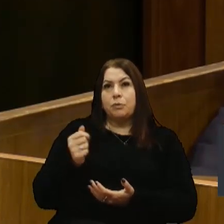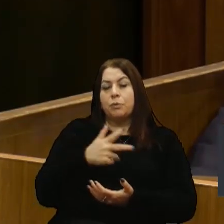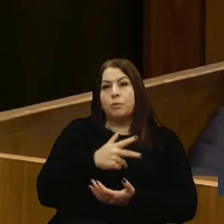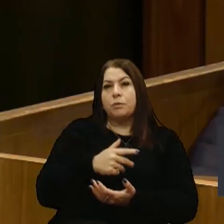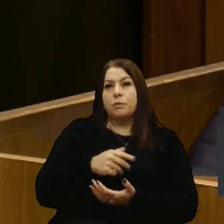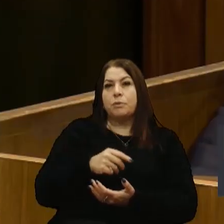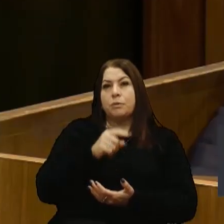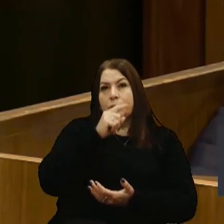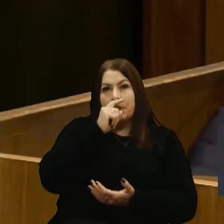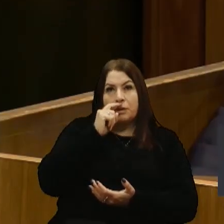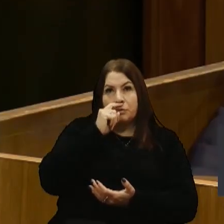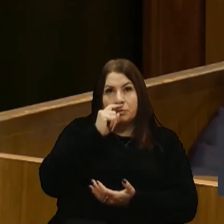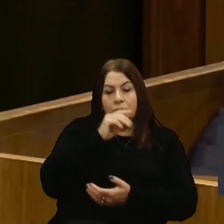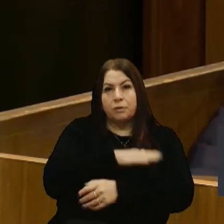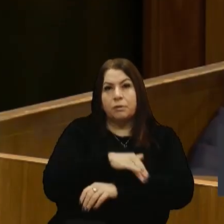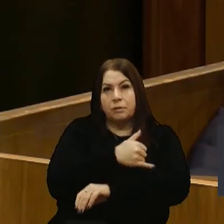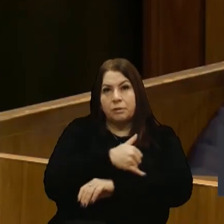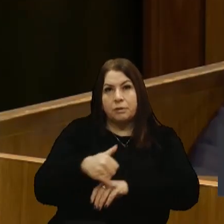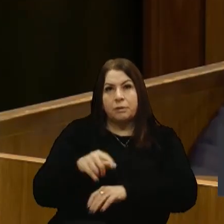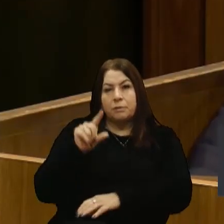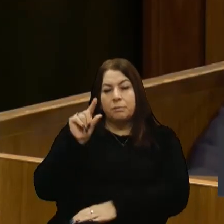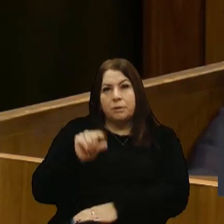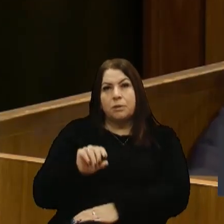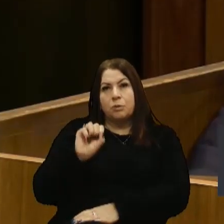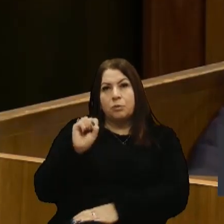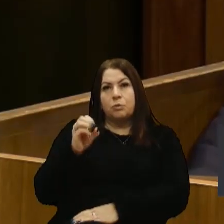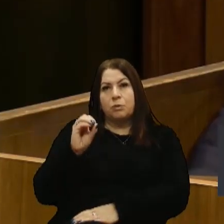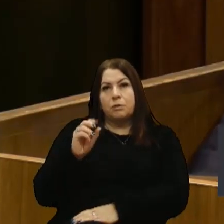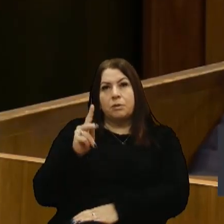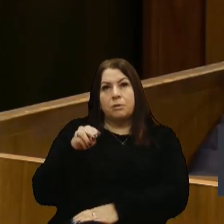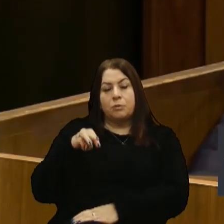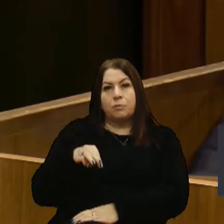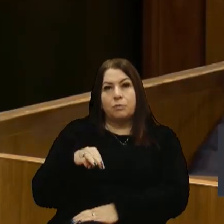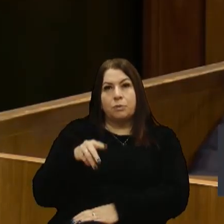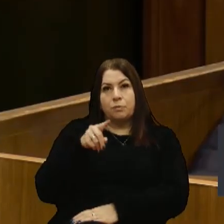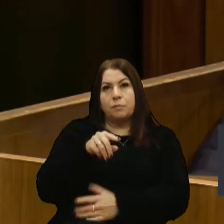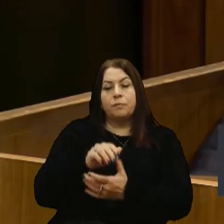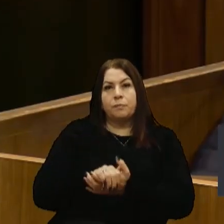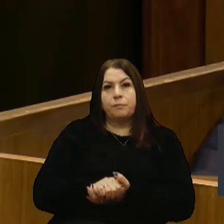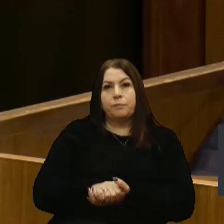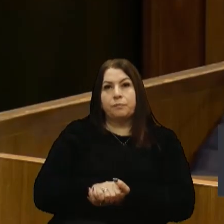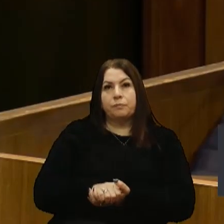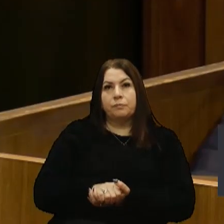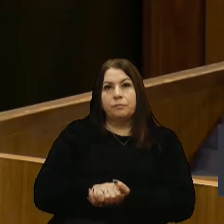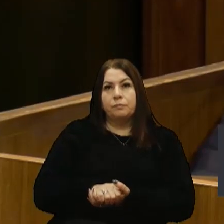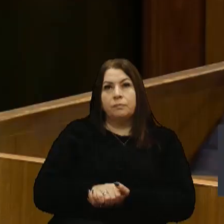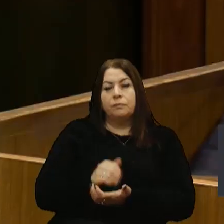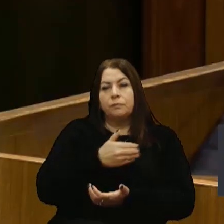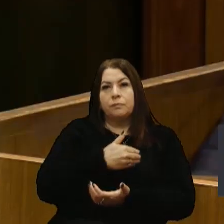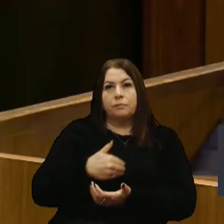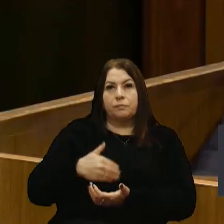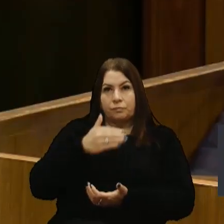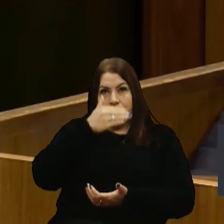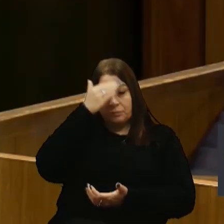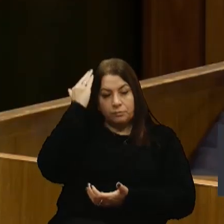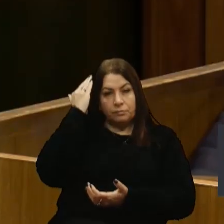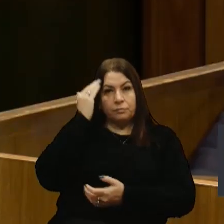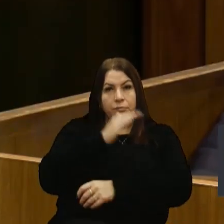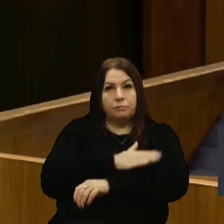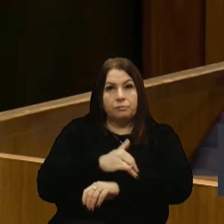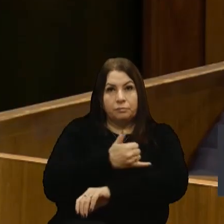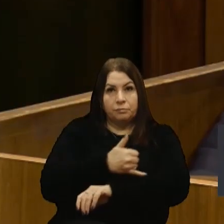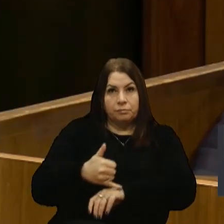Sartori pavimentou, muito menos de 80 quilômetros do que o governo Alceu pavimentou.